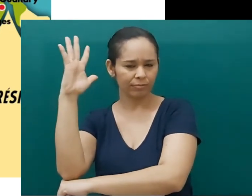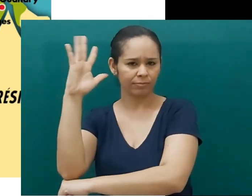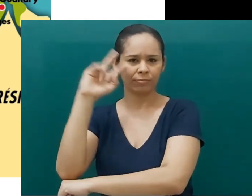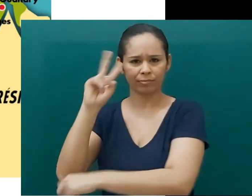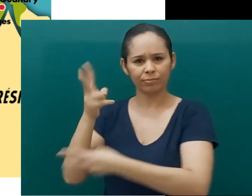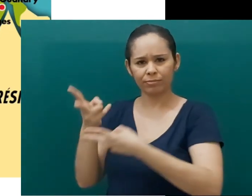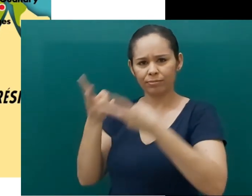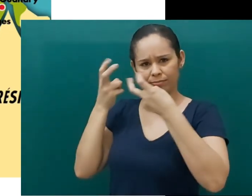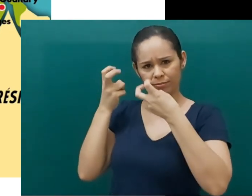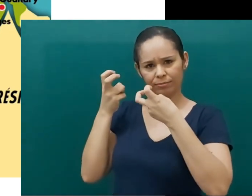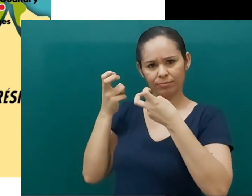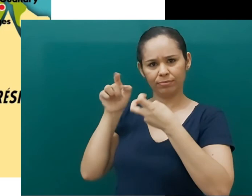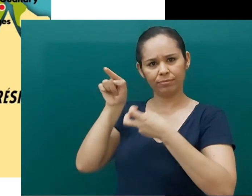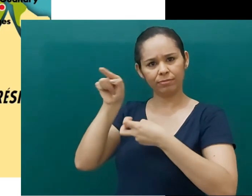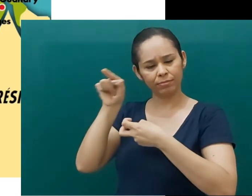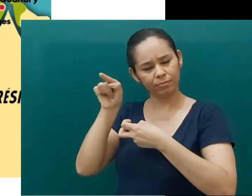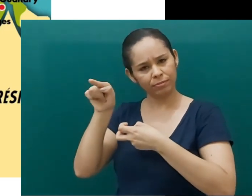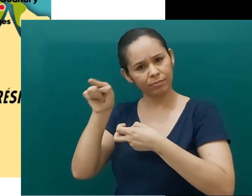né,